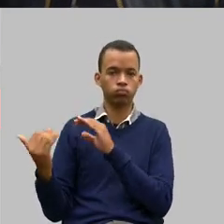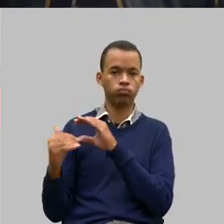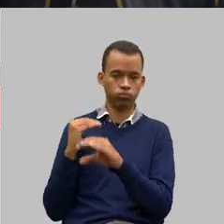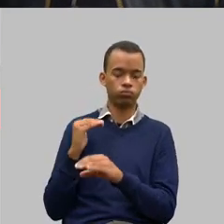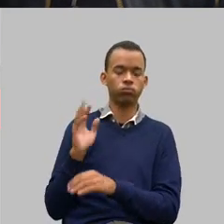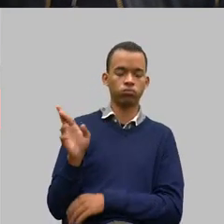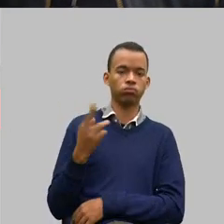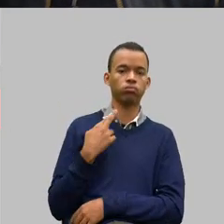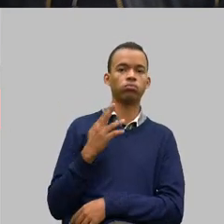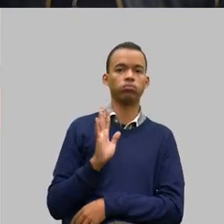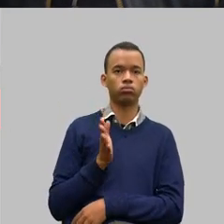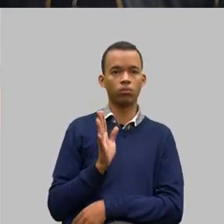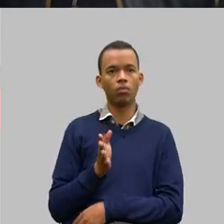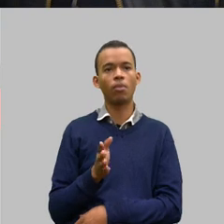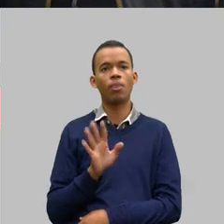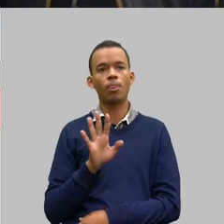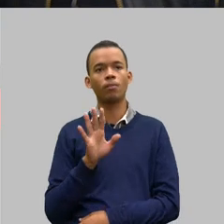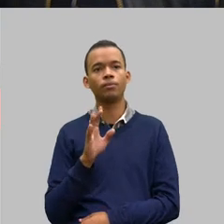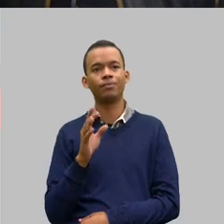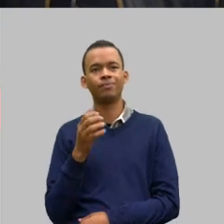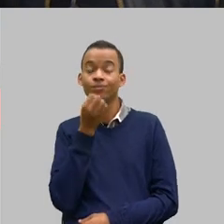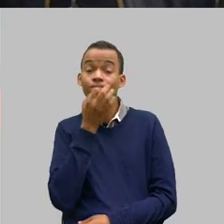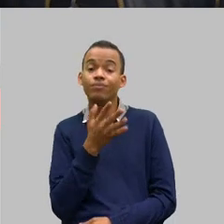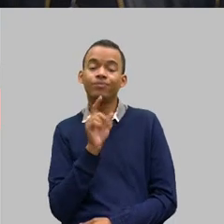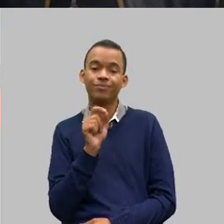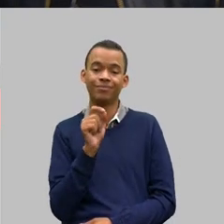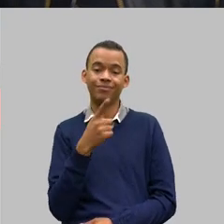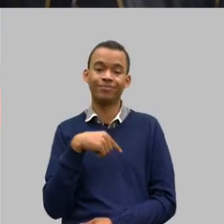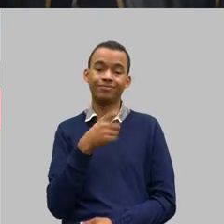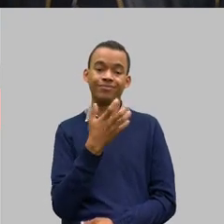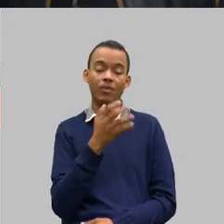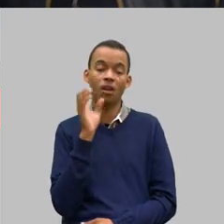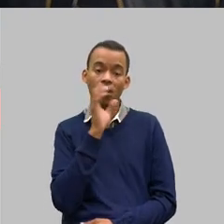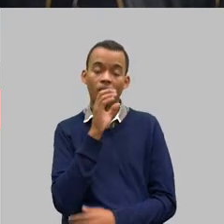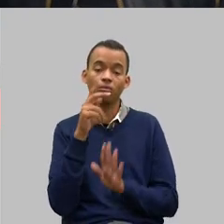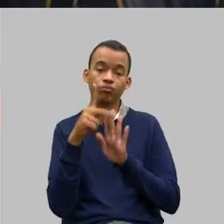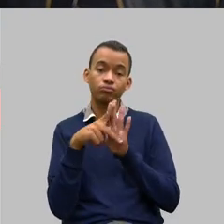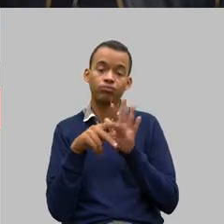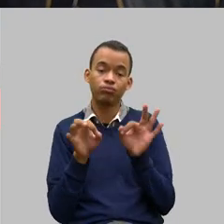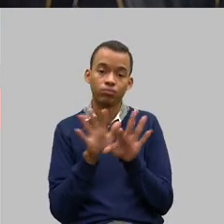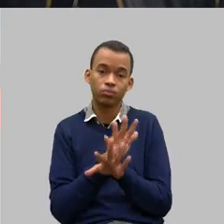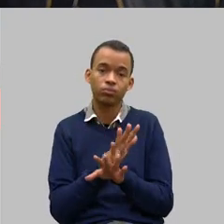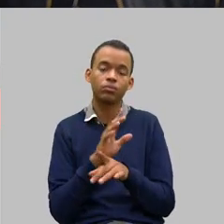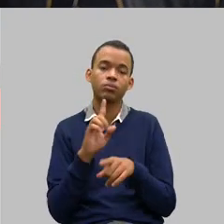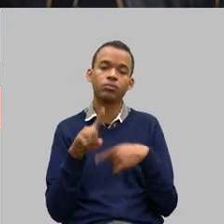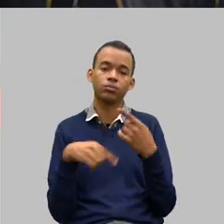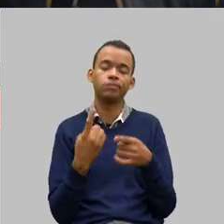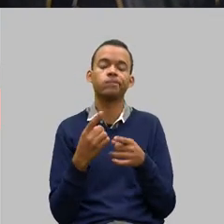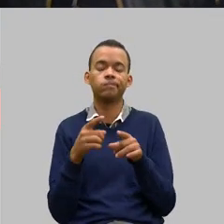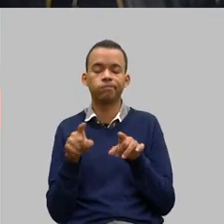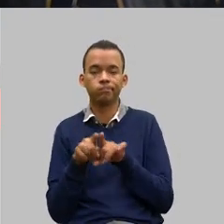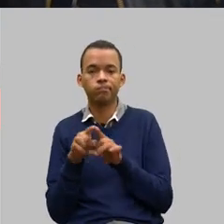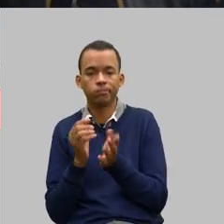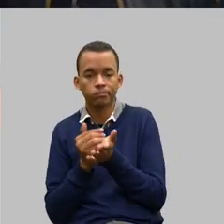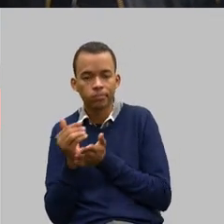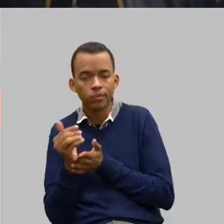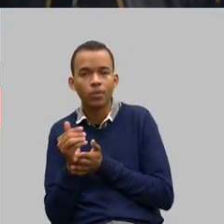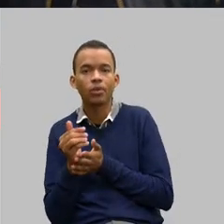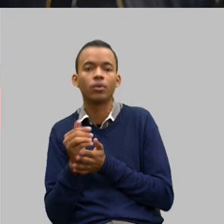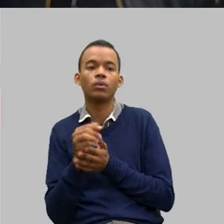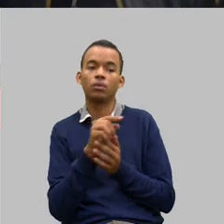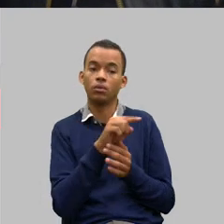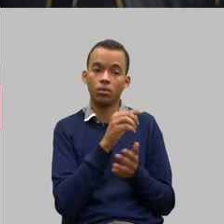Eh agora bom seria se nós conseguissemos finalizar o projeto e já paralelo ao projeto